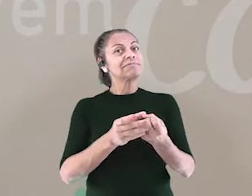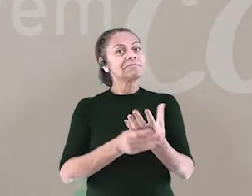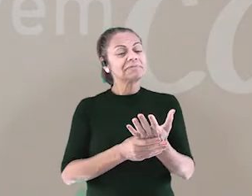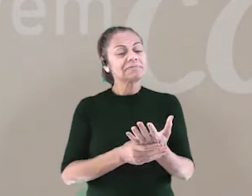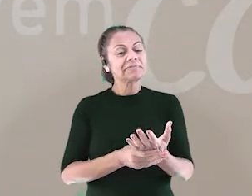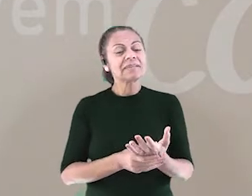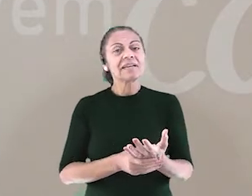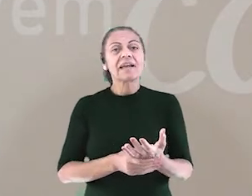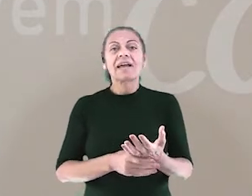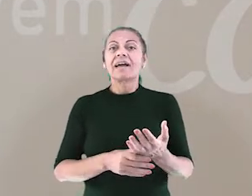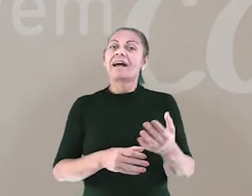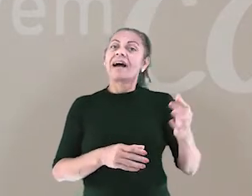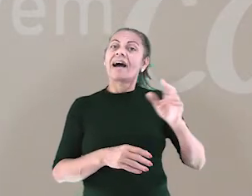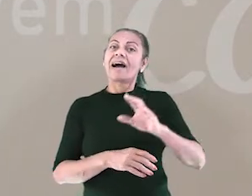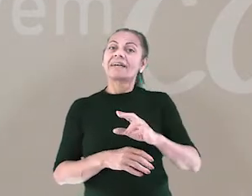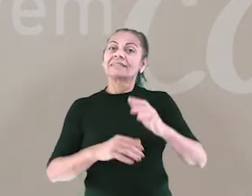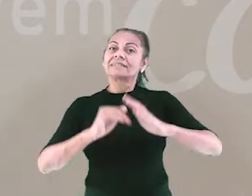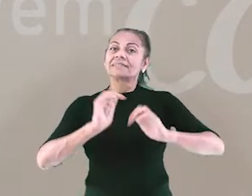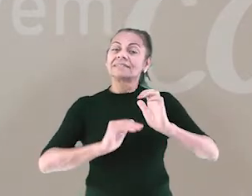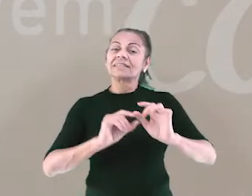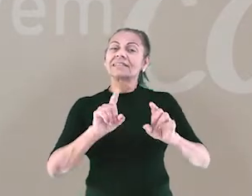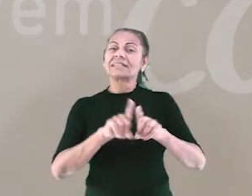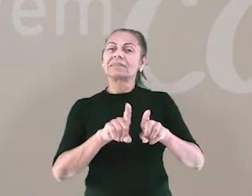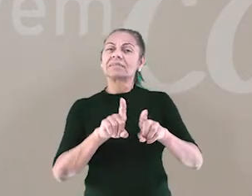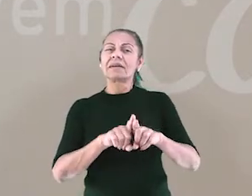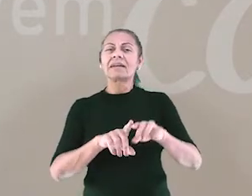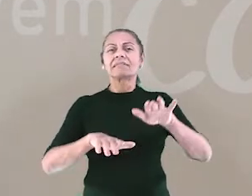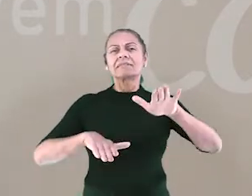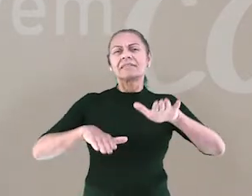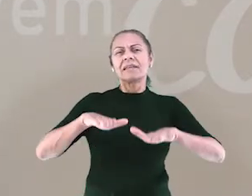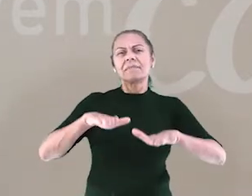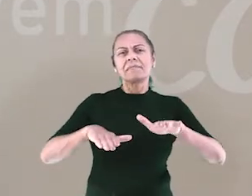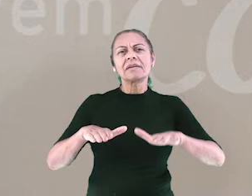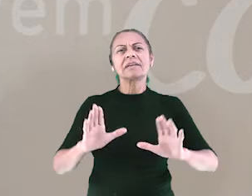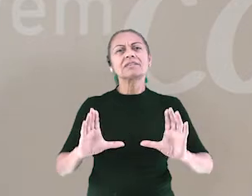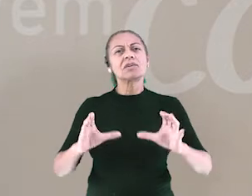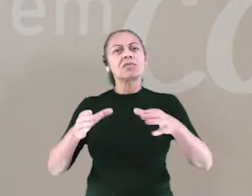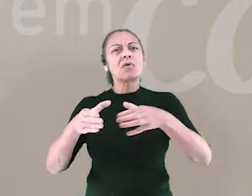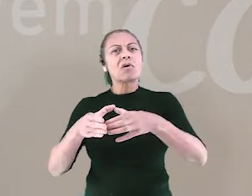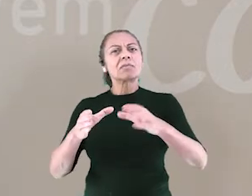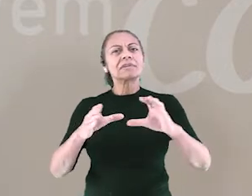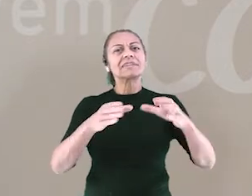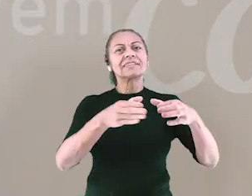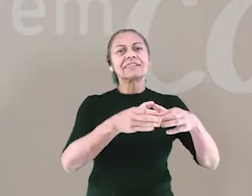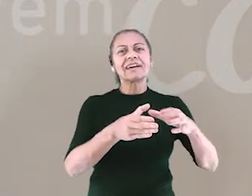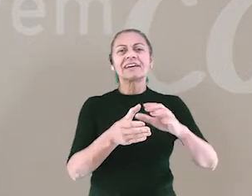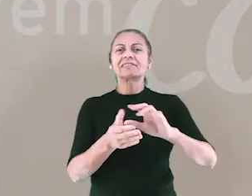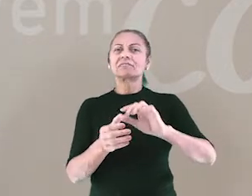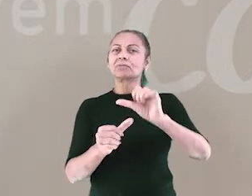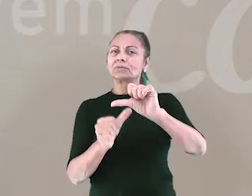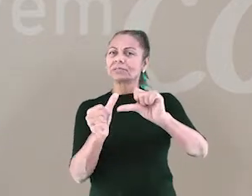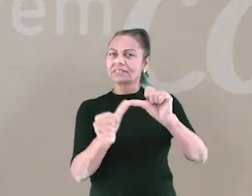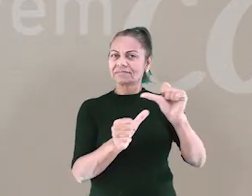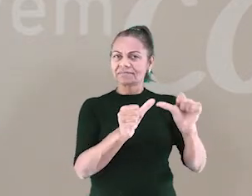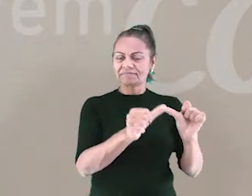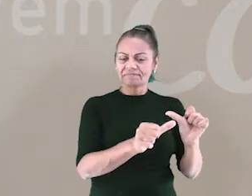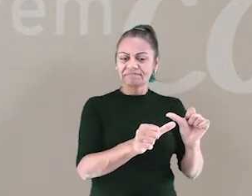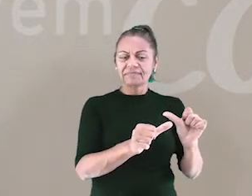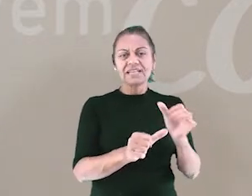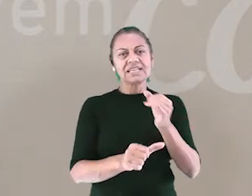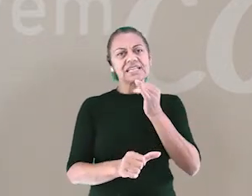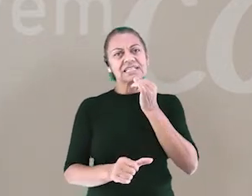com o surgimento de novas profissões. E você sabia que as profissões também mudam de acordo com a